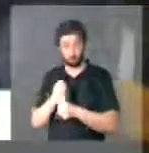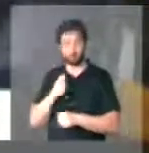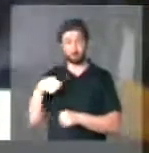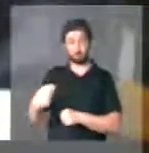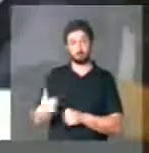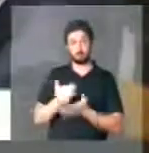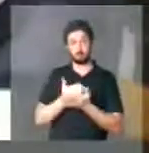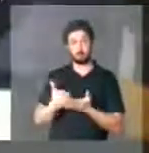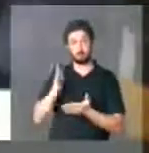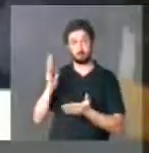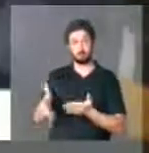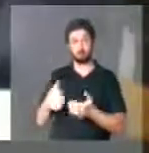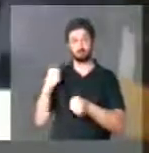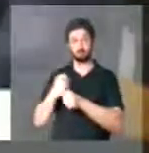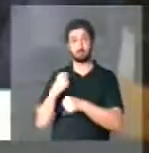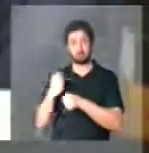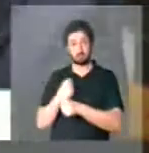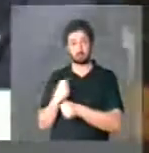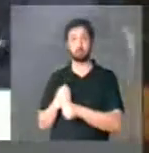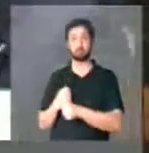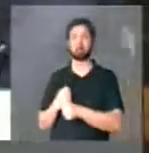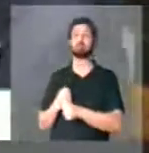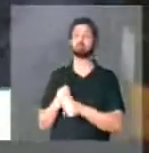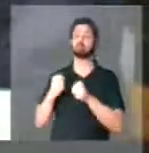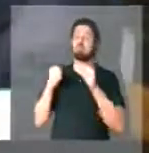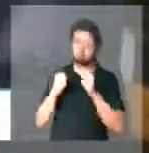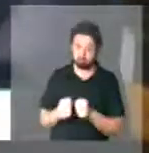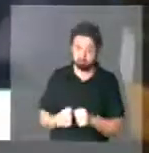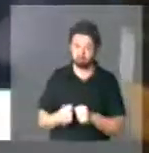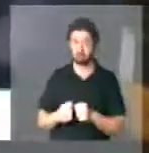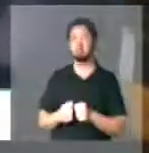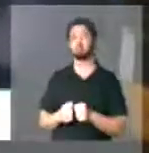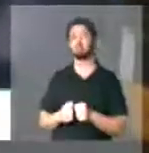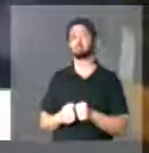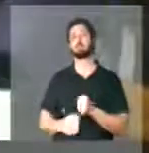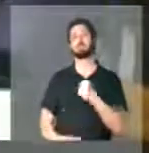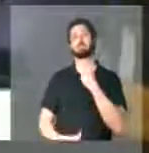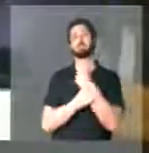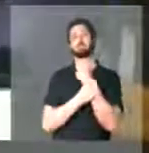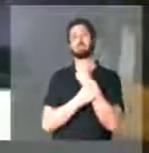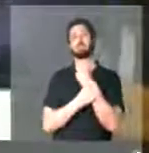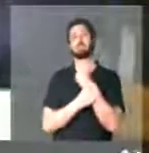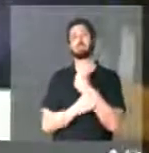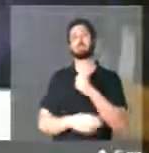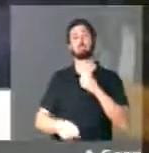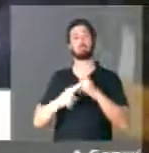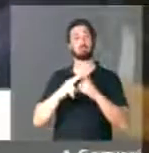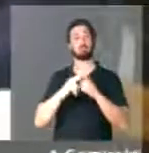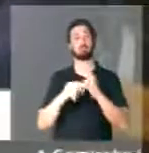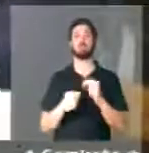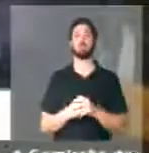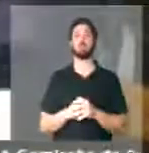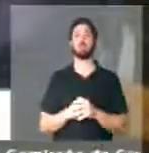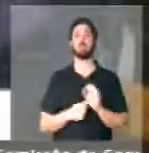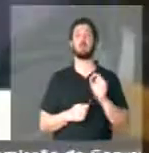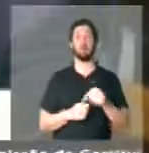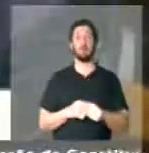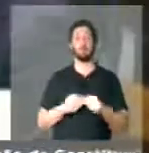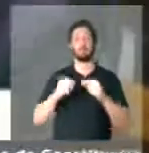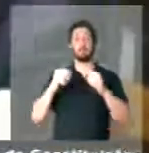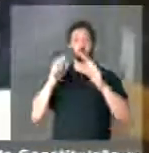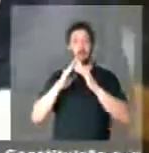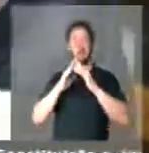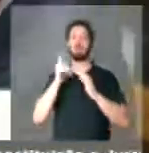está construindo, quem está finalizando uma obra, possa ter então a garantia da Caixa Econômica de que esse imóvel